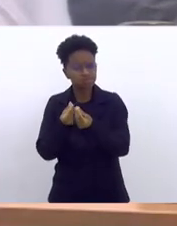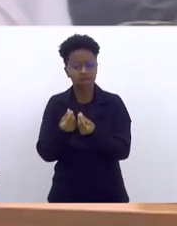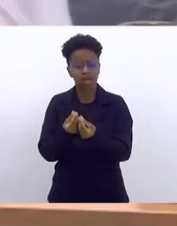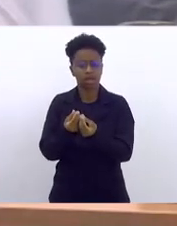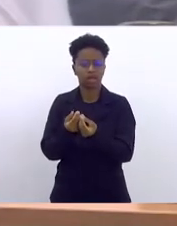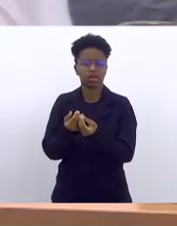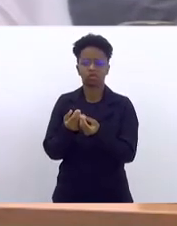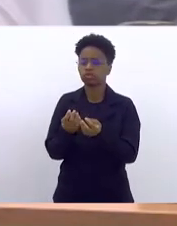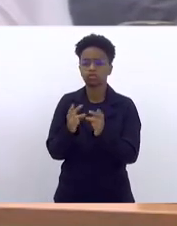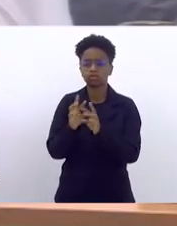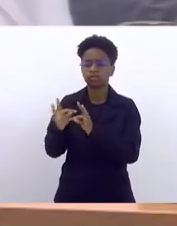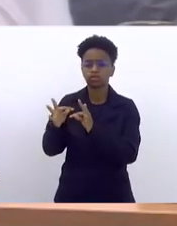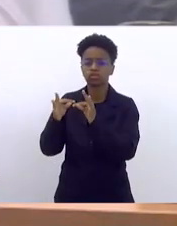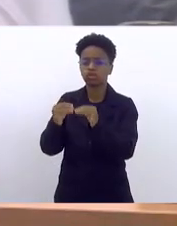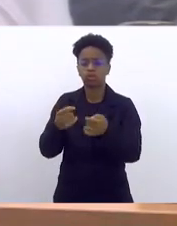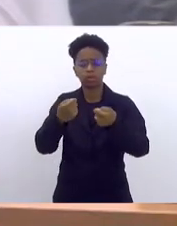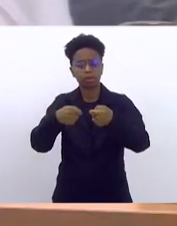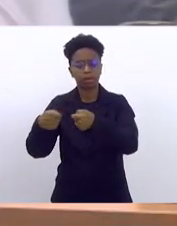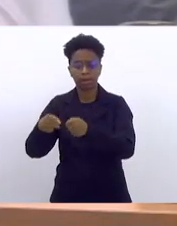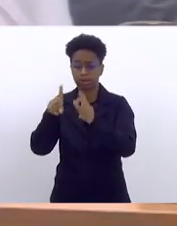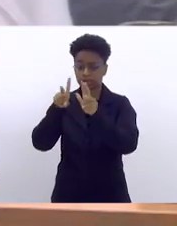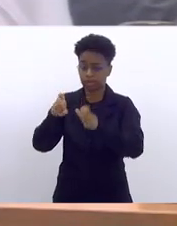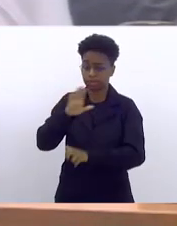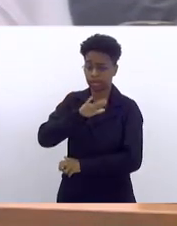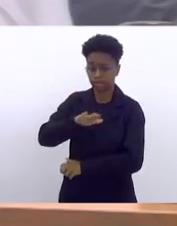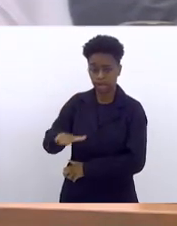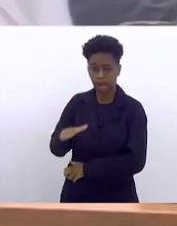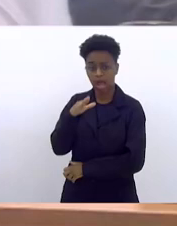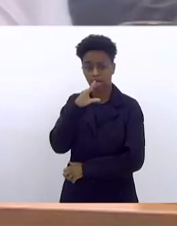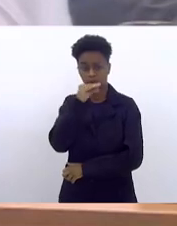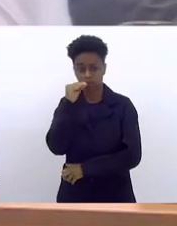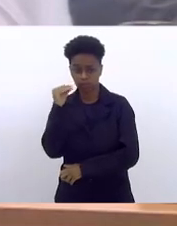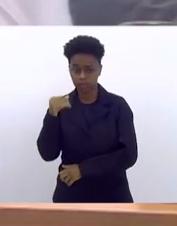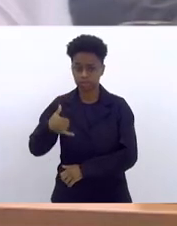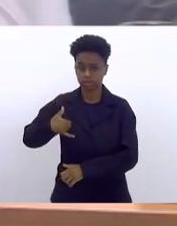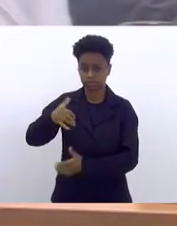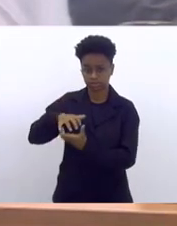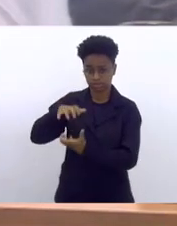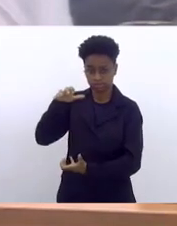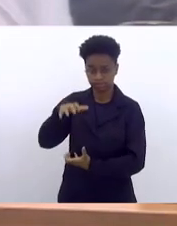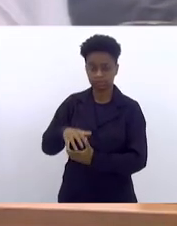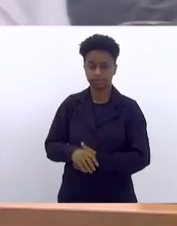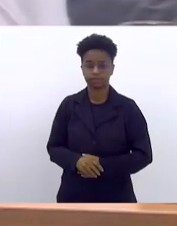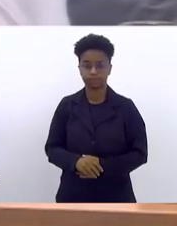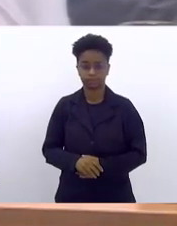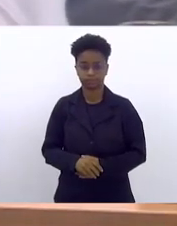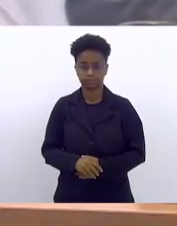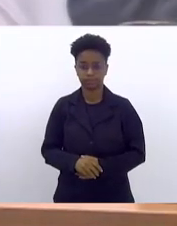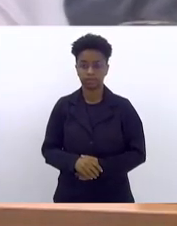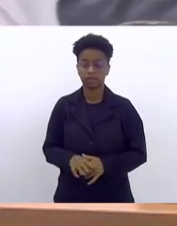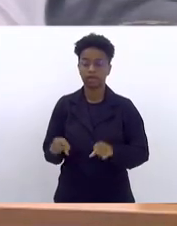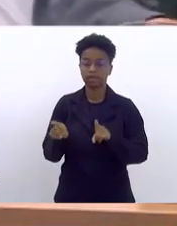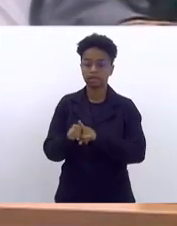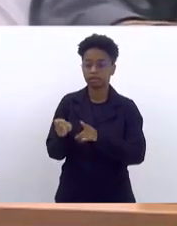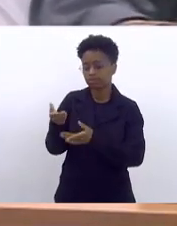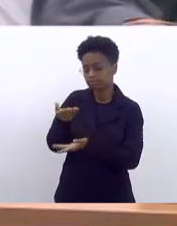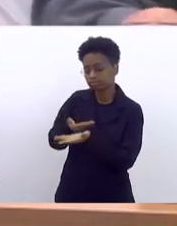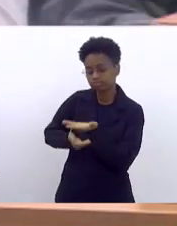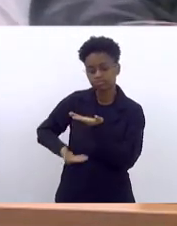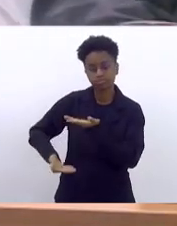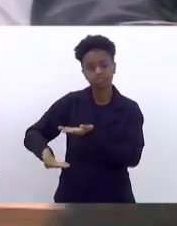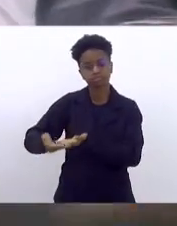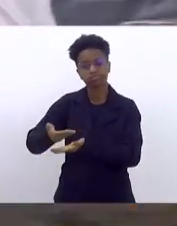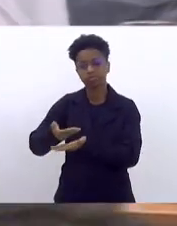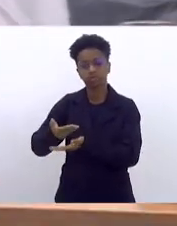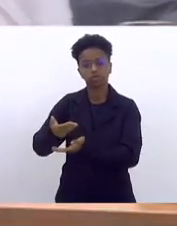em que se refere a criança ao adolescente ao idoso e que divide conosco e